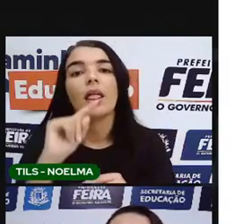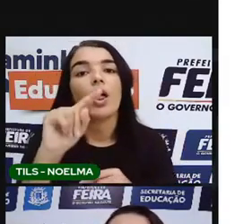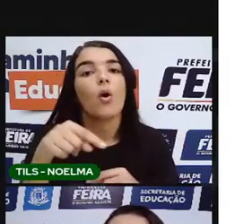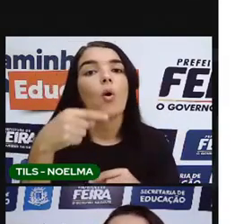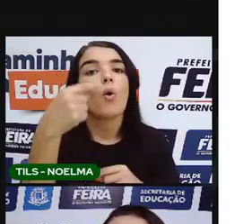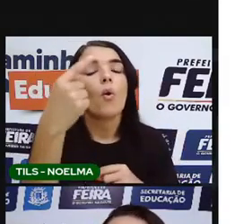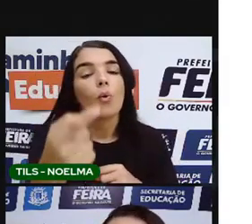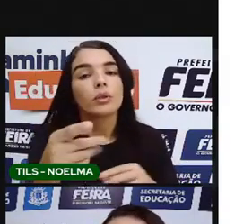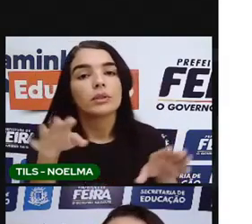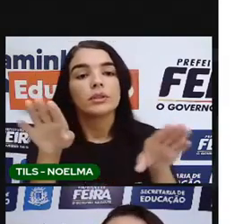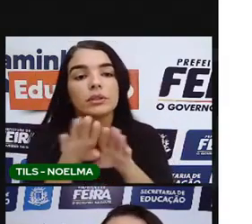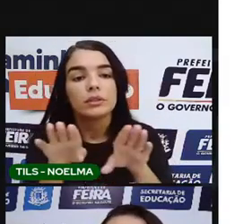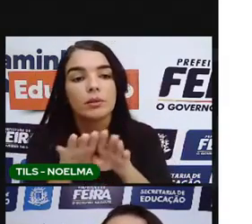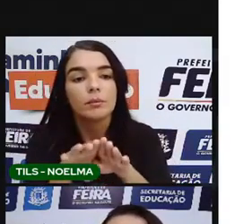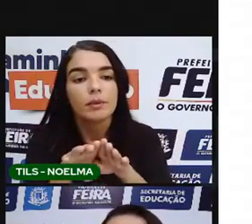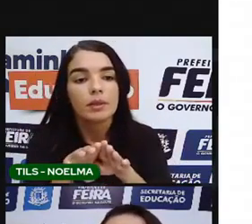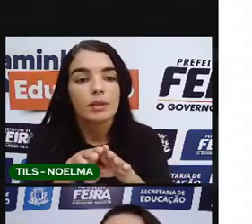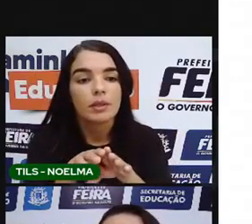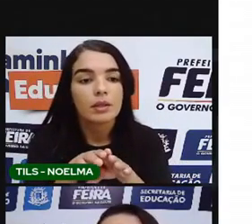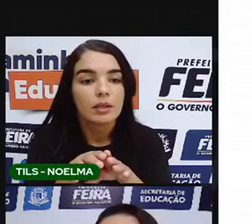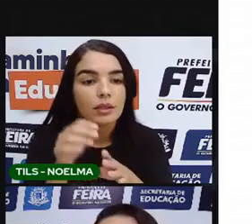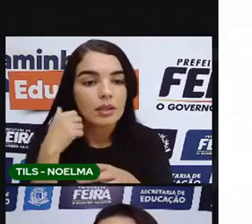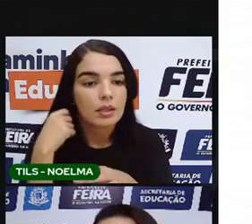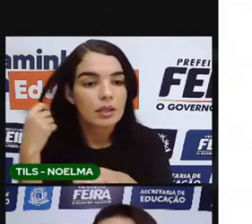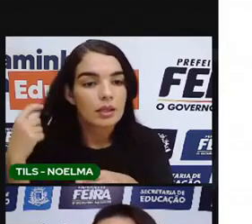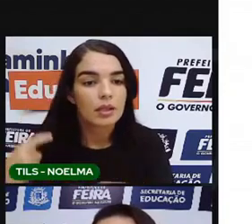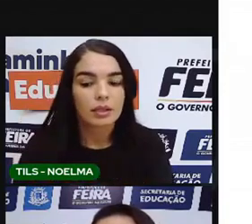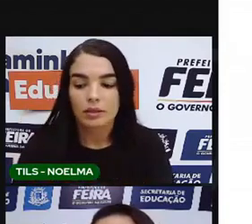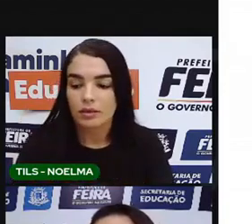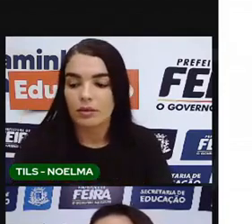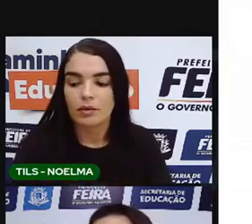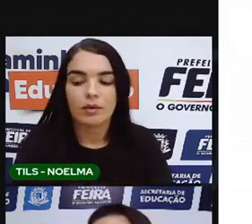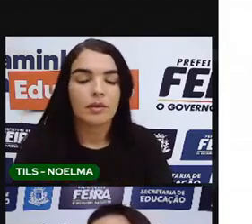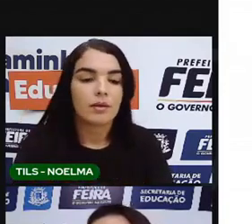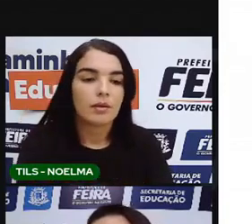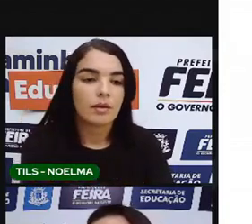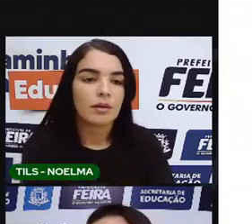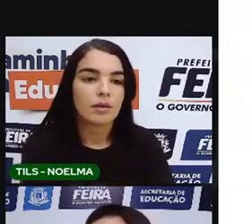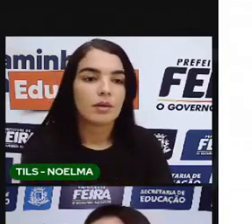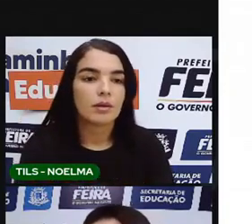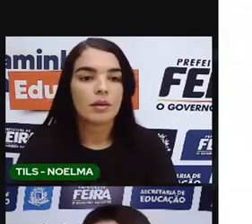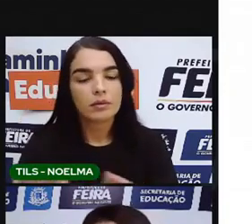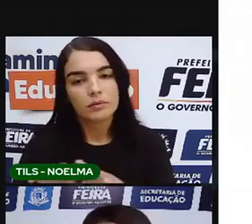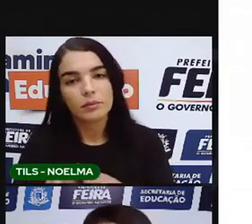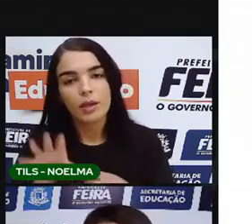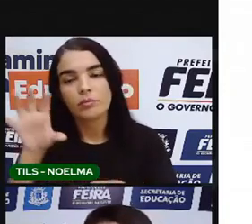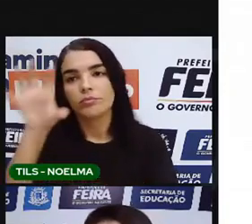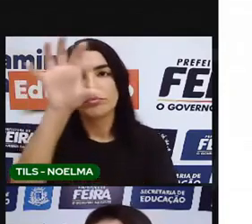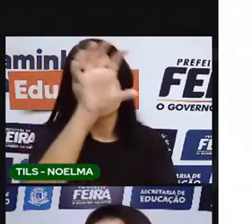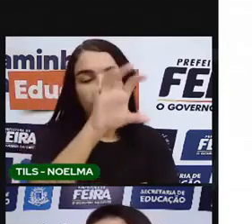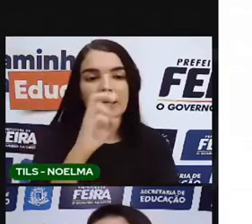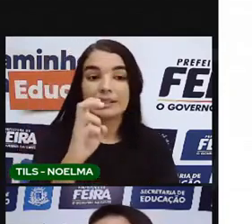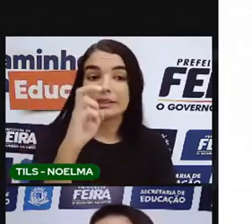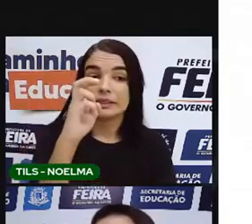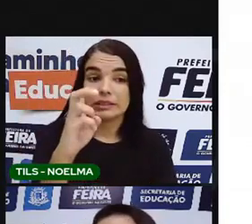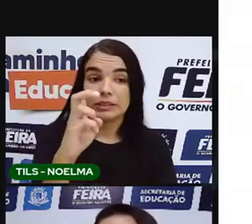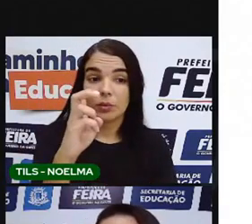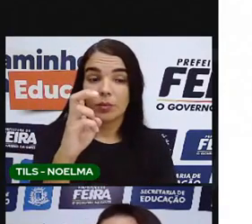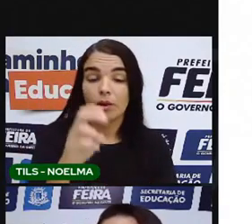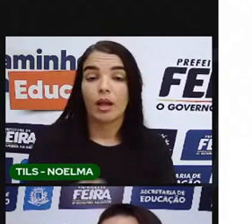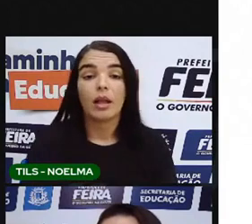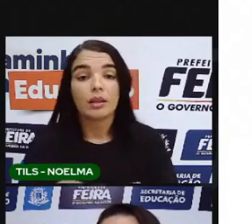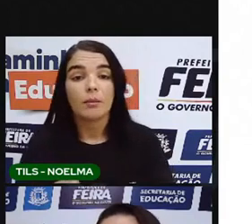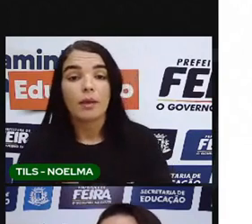outra organização ainda, que foi o agrupamento desses estados, que foram distribuídos em 5 regiões, né? E além